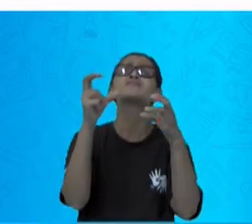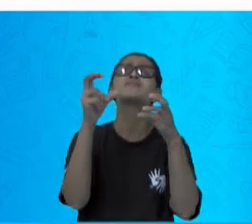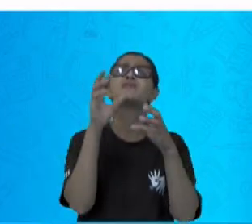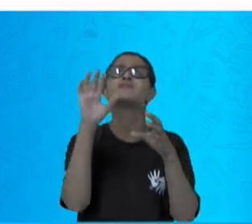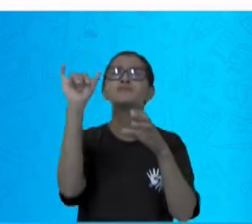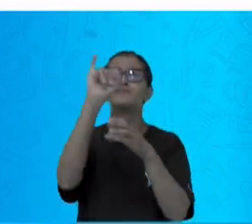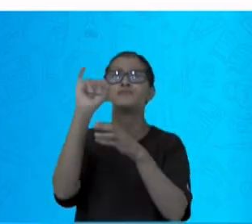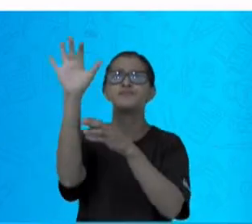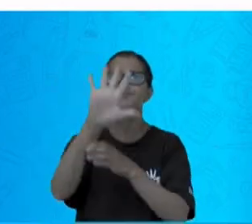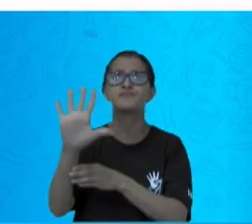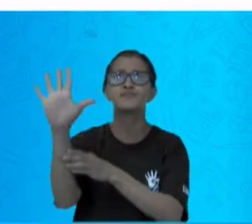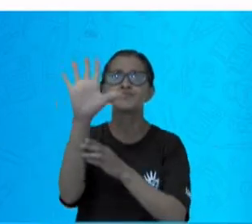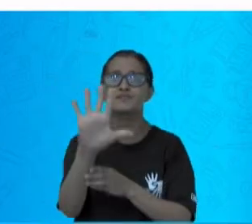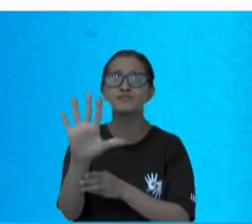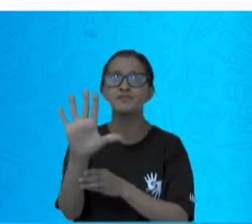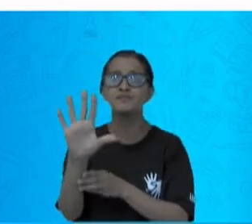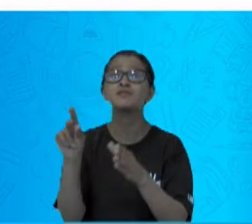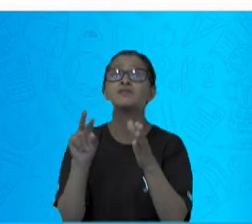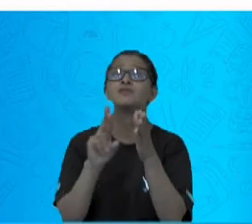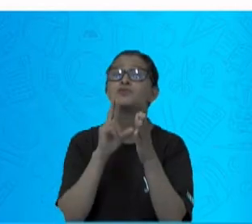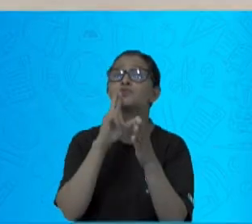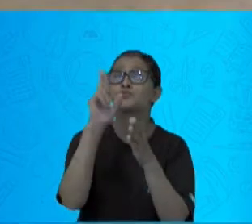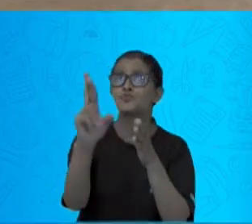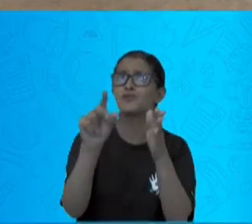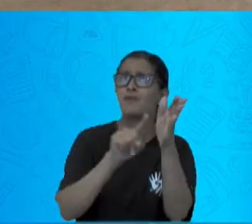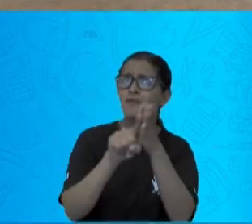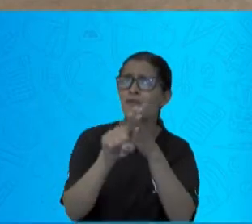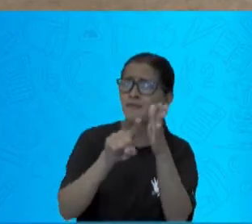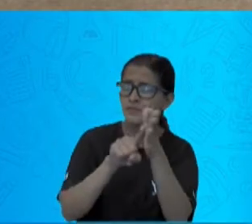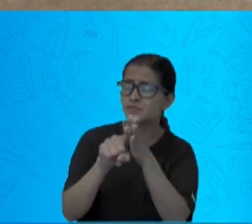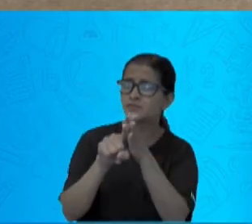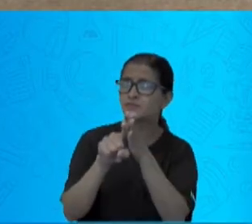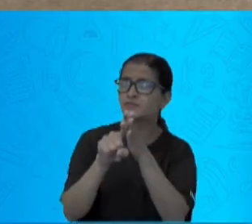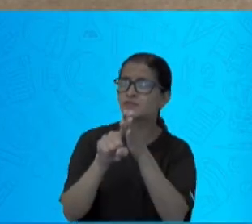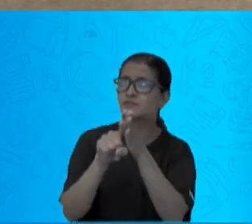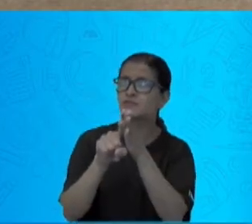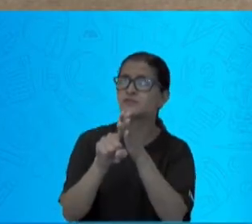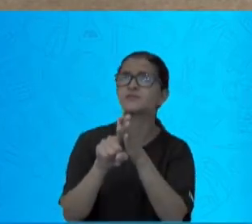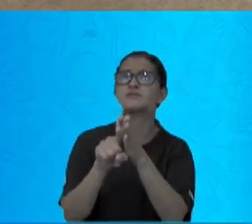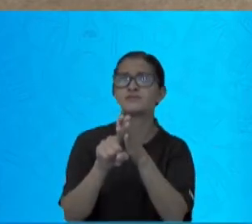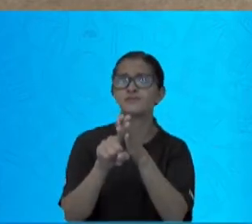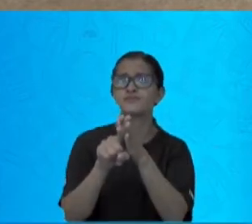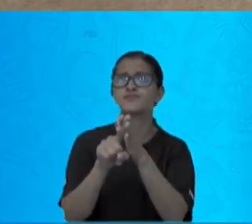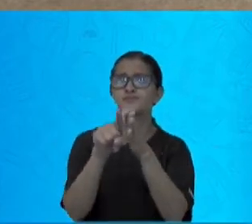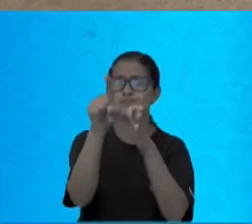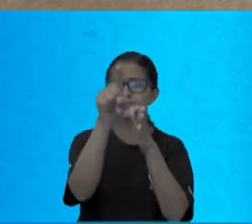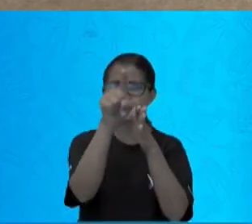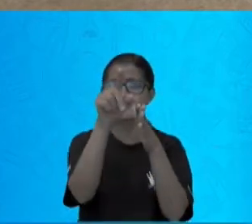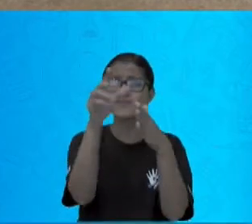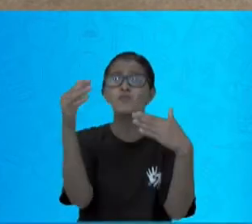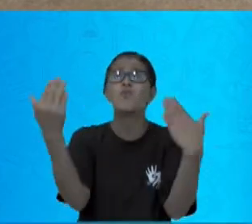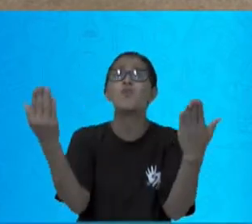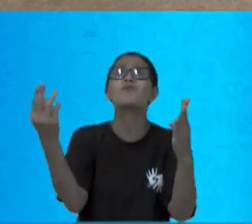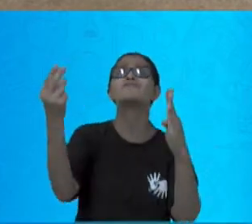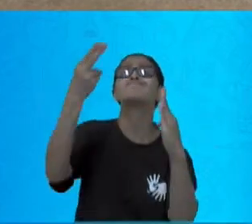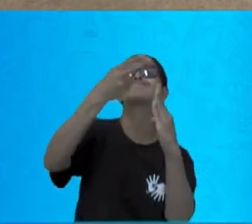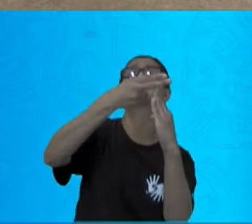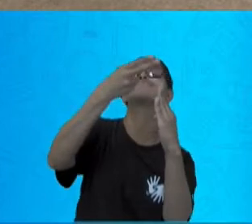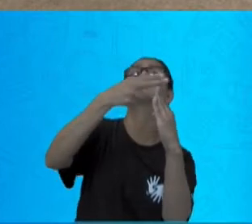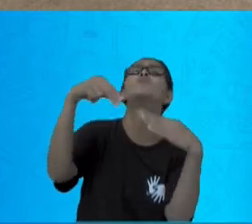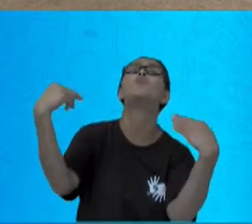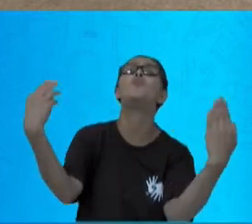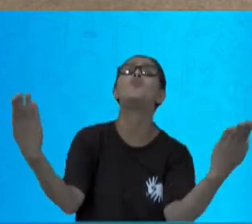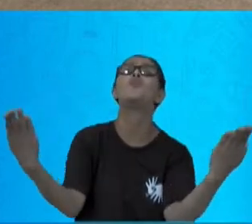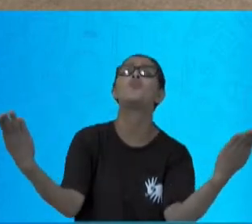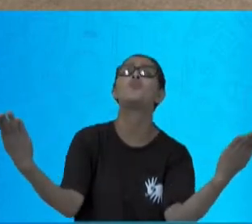perguntas. Qual é a base? A base, nós sabemos que são os fatores que se repetem. Então, minha base, se